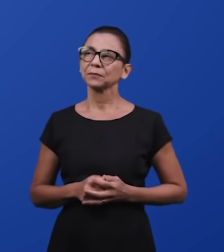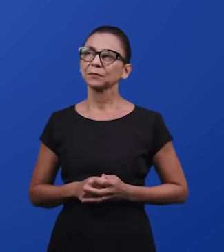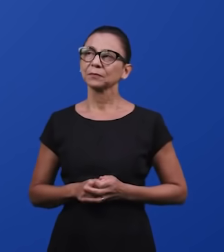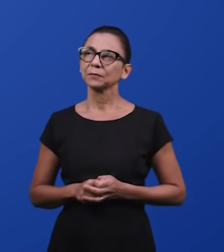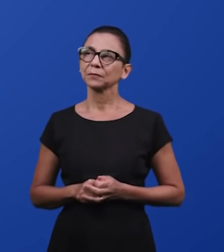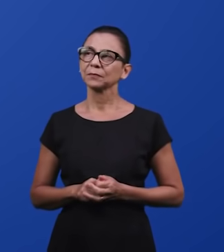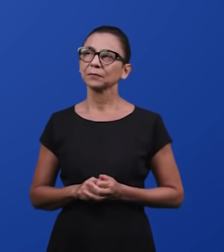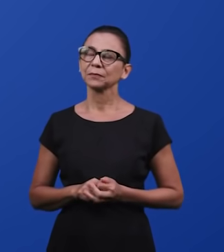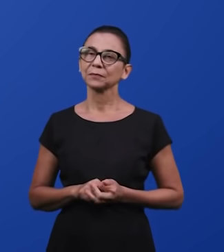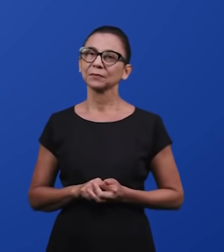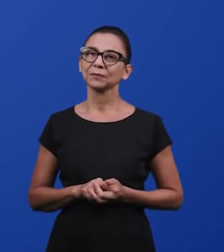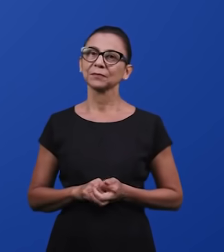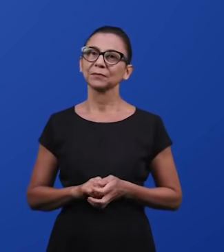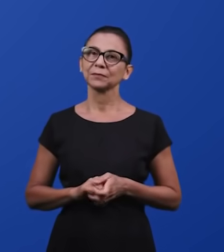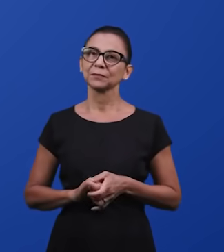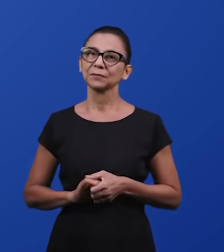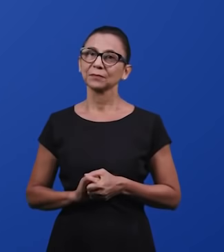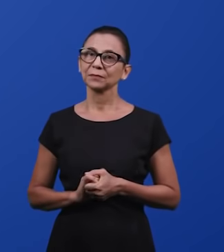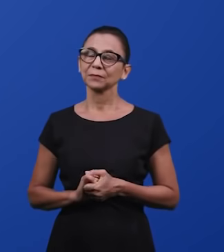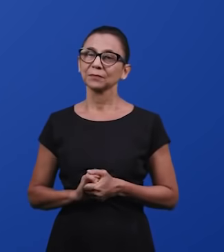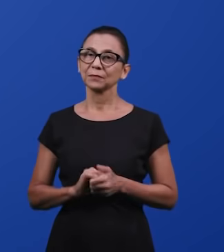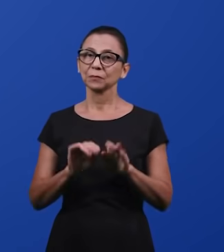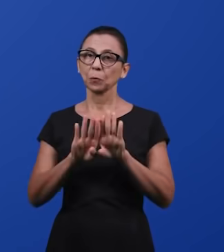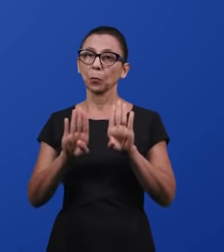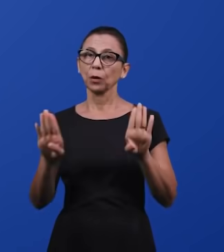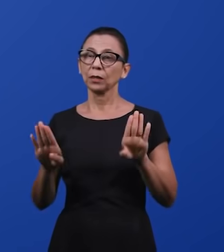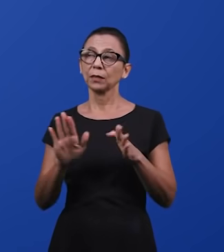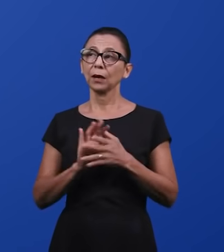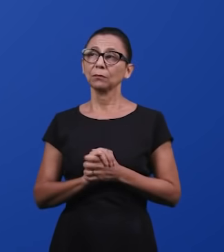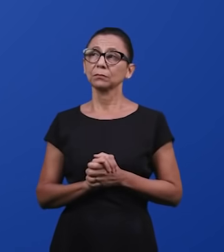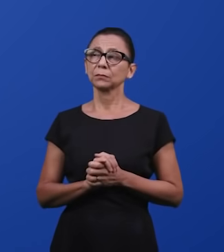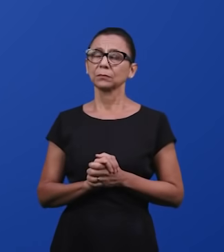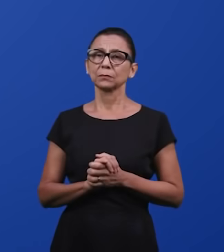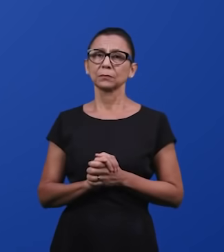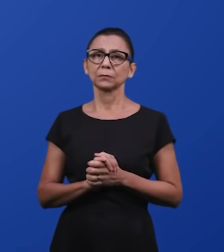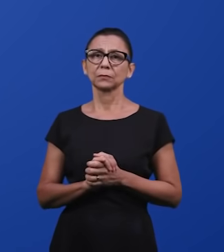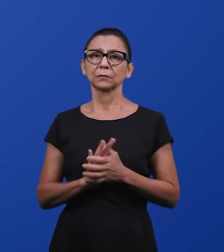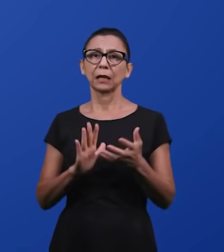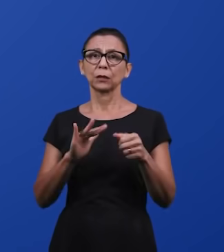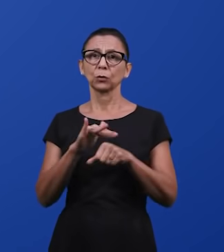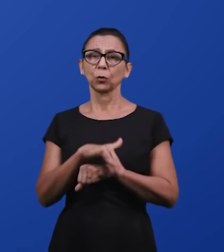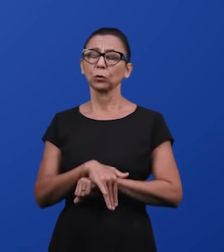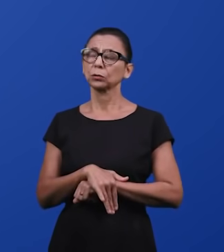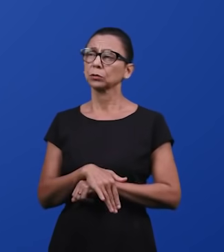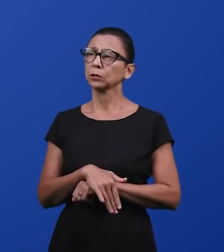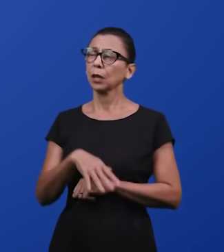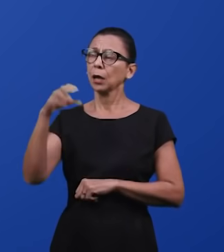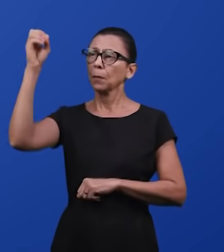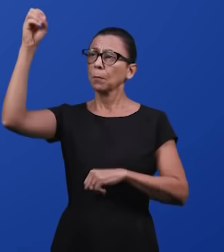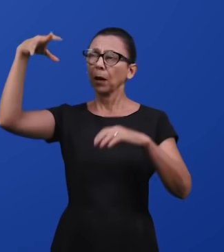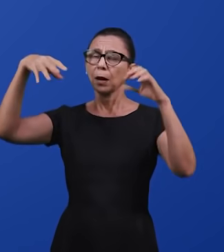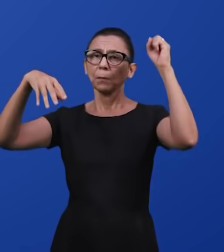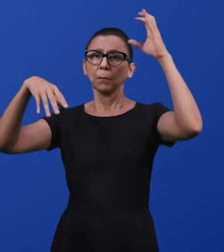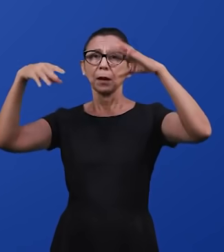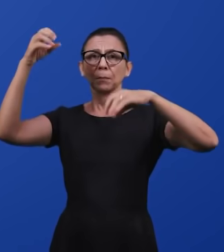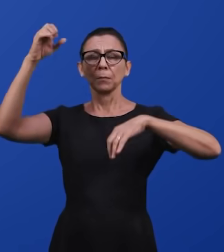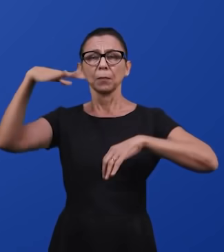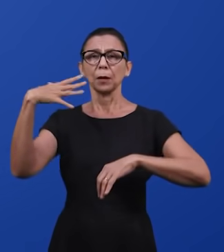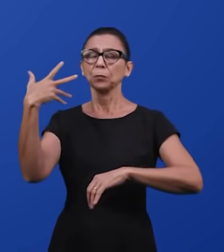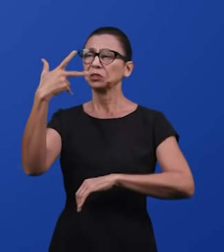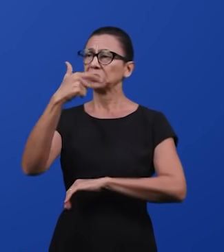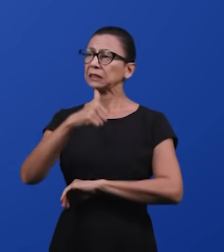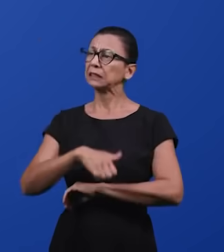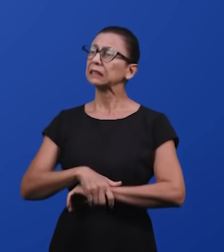visto ali do lado de fora, e do lado de fora do portão, e à noite ainda, que coisa mais linda, a iluminação ali do templo,